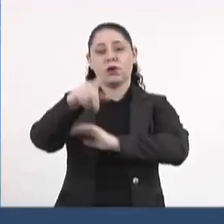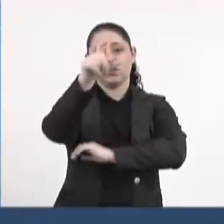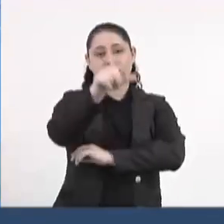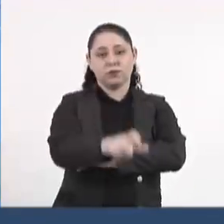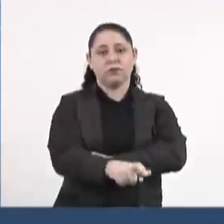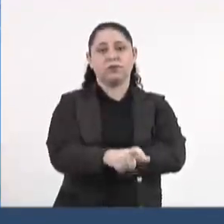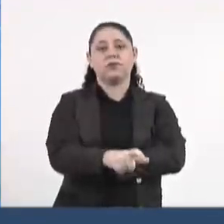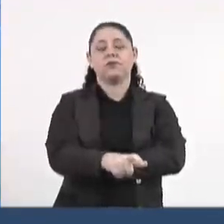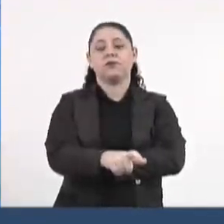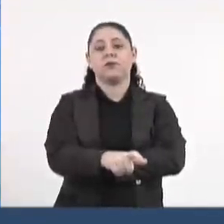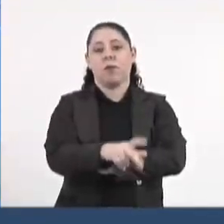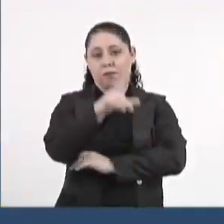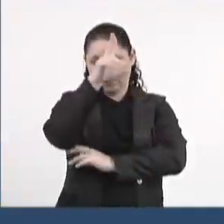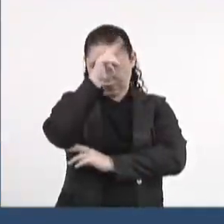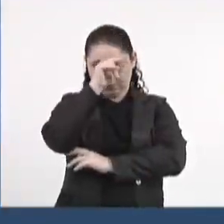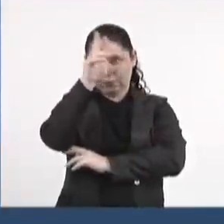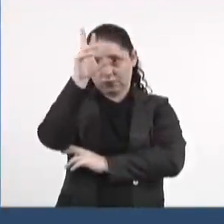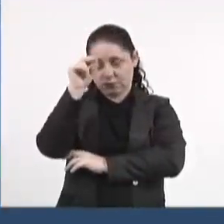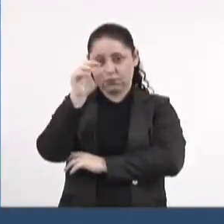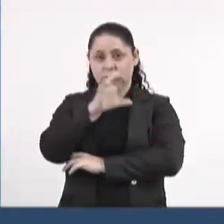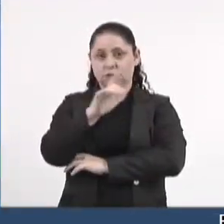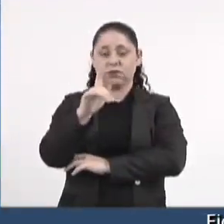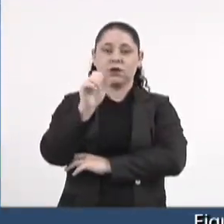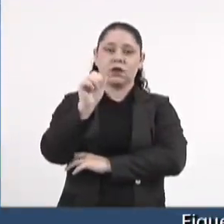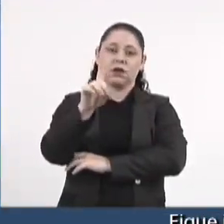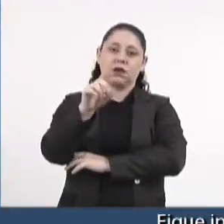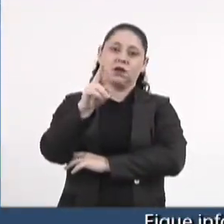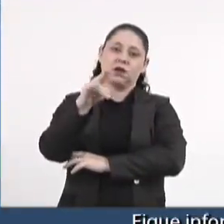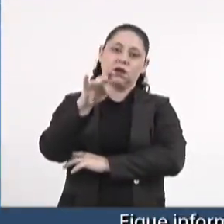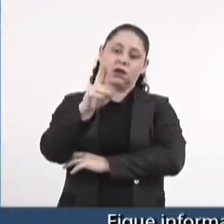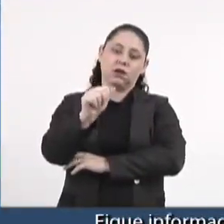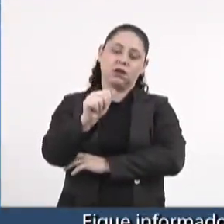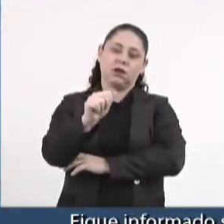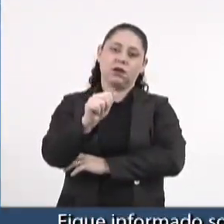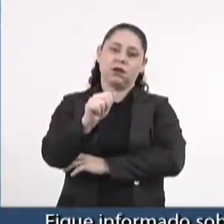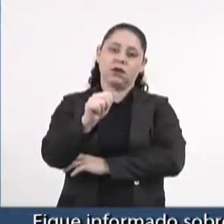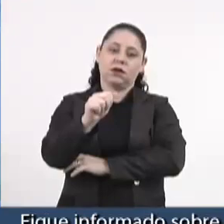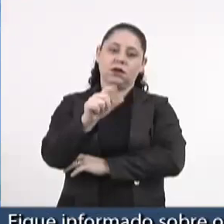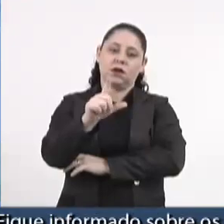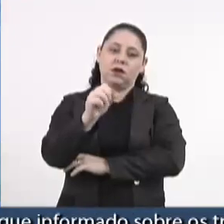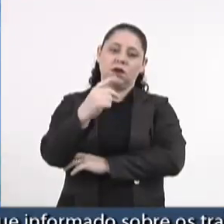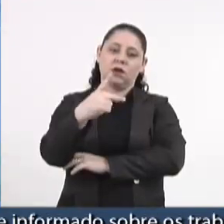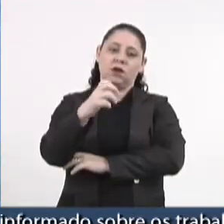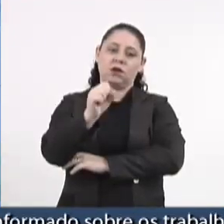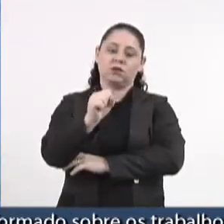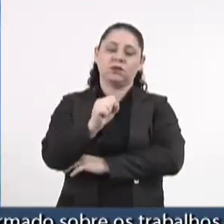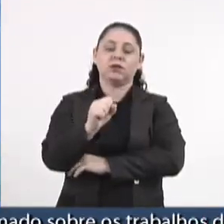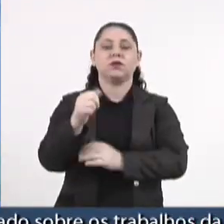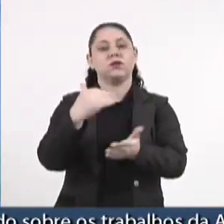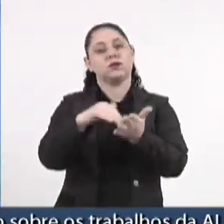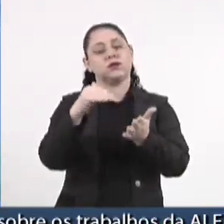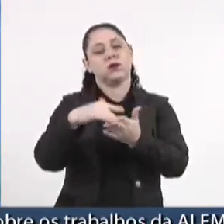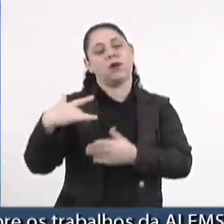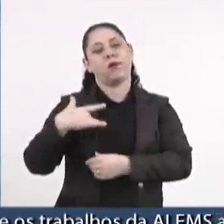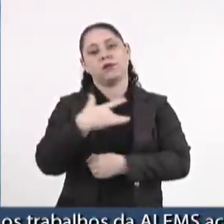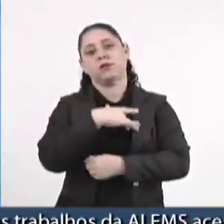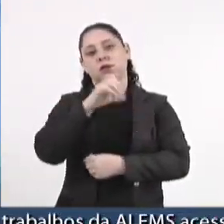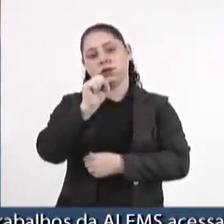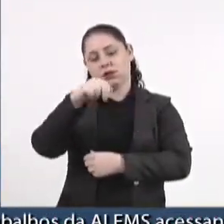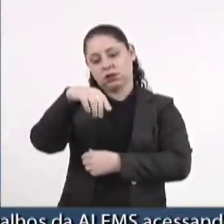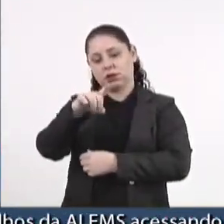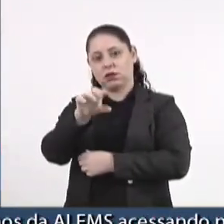à excelentíssima senhora prefeita de Campo Grande, senhora Adriana Barbosa Nogueira Lopes, e ao secretário municipal de saúde, senhor